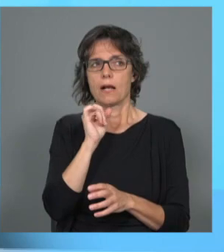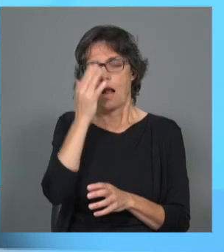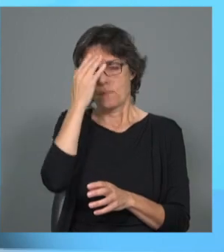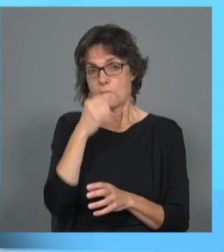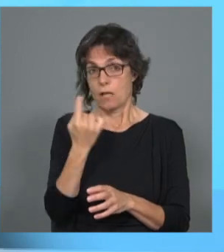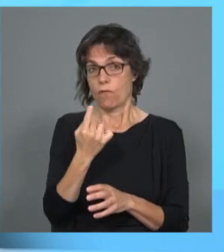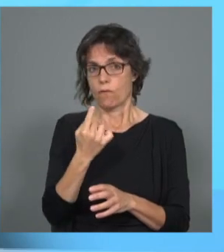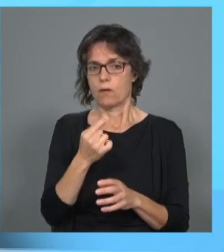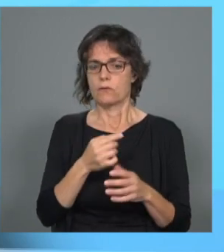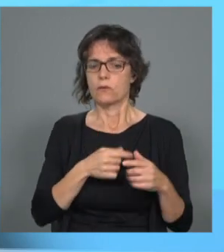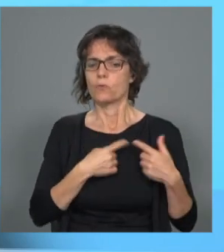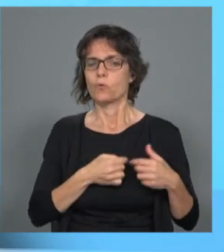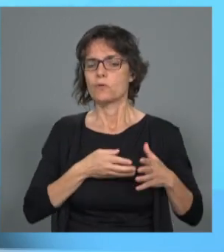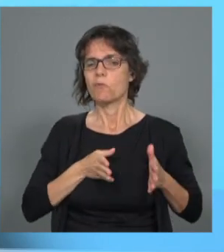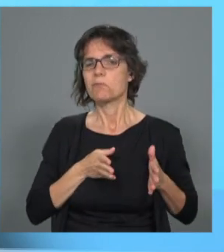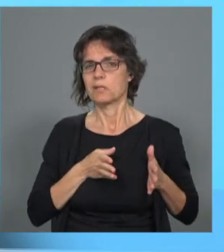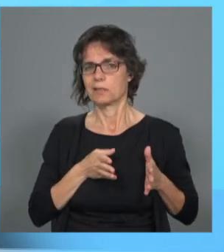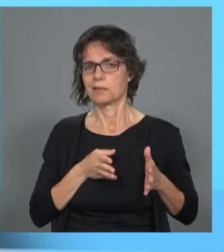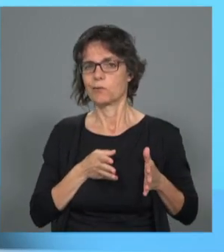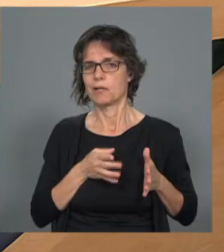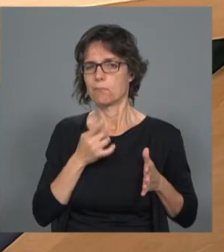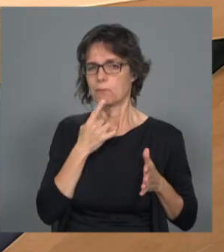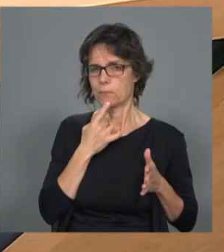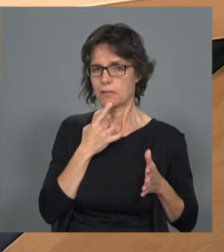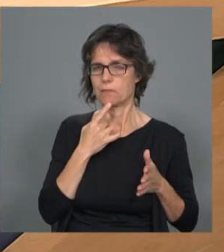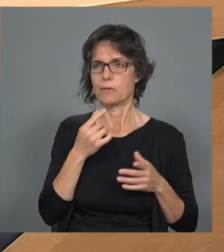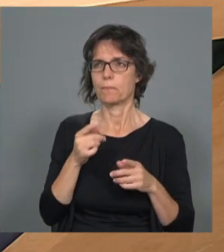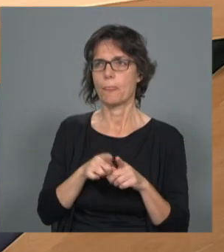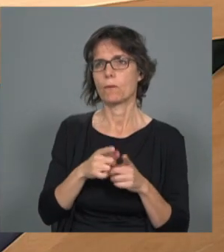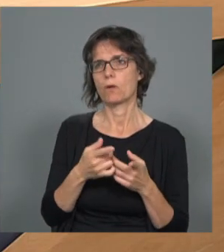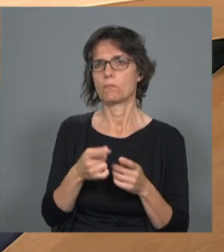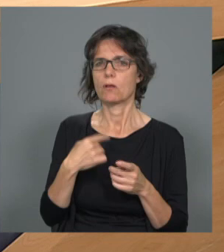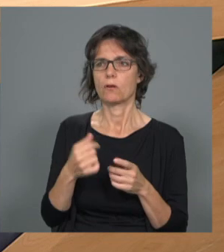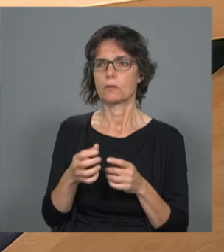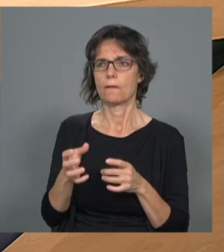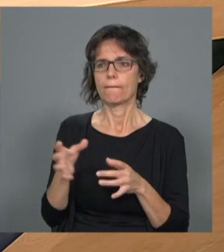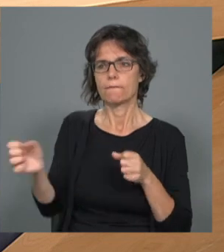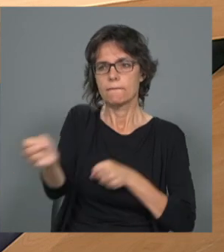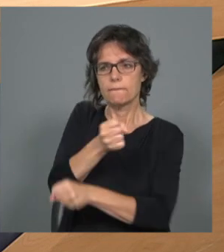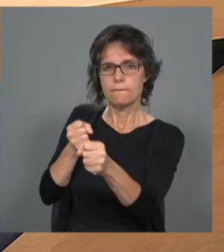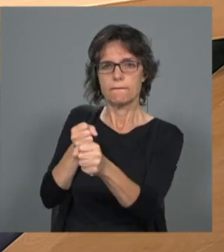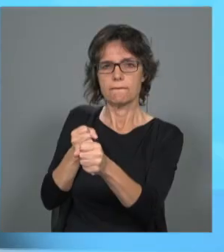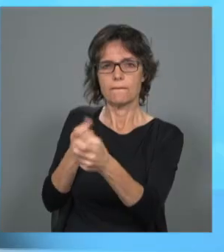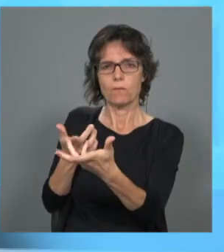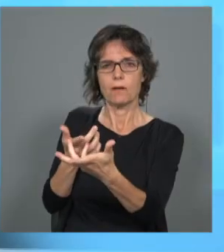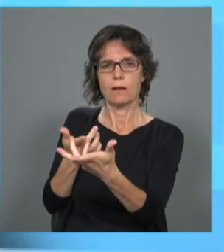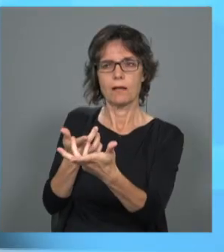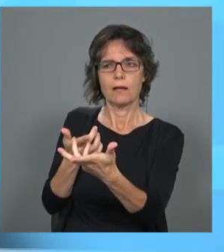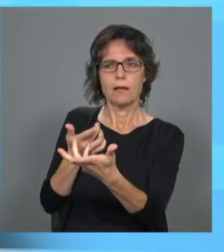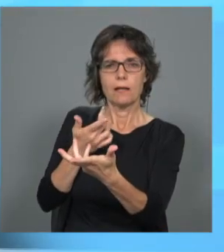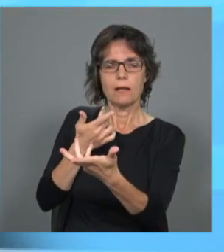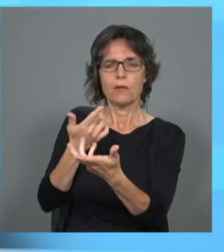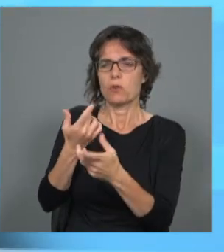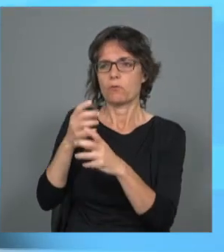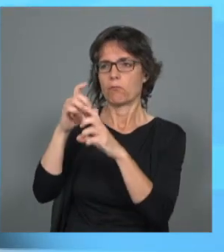para perceber aquilo que está no outro, não é? E não ficarmos apenas com o que vemos, com aquilo que salta à